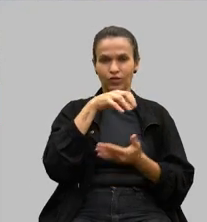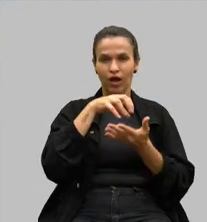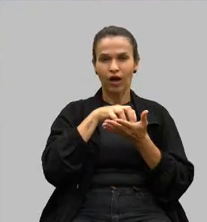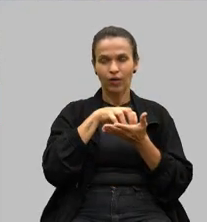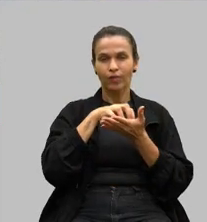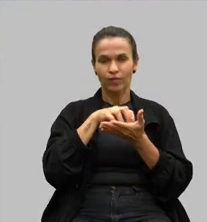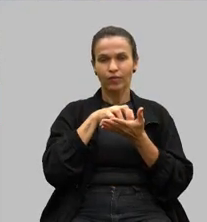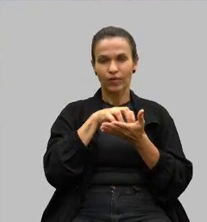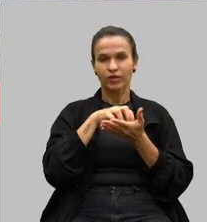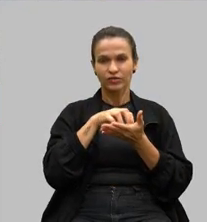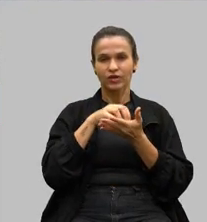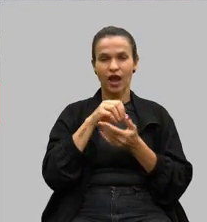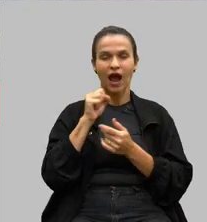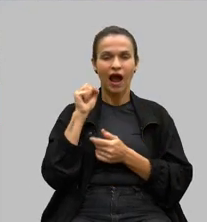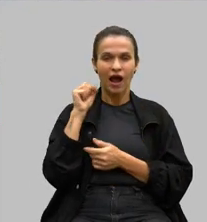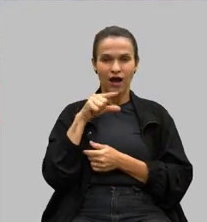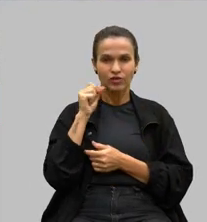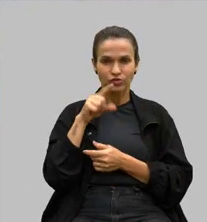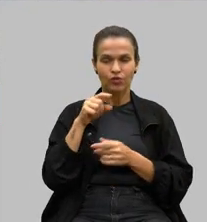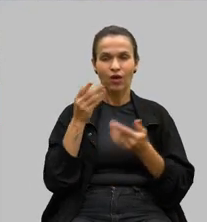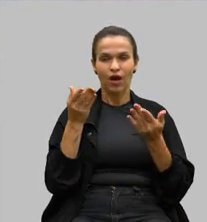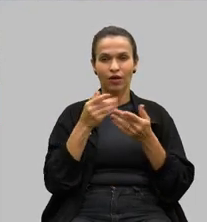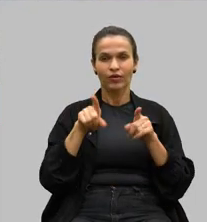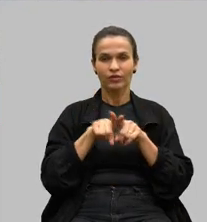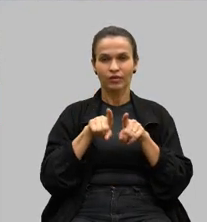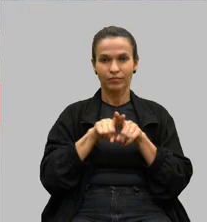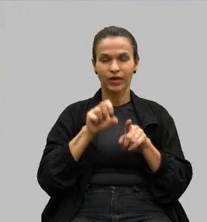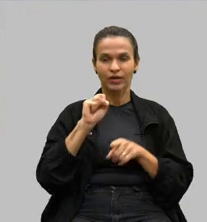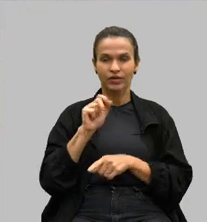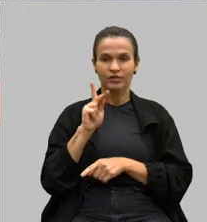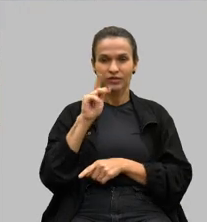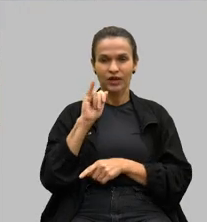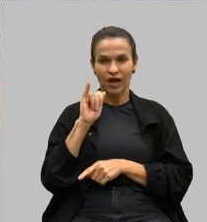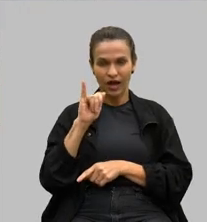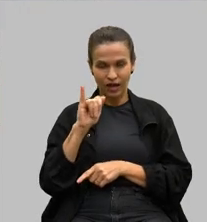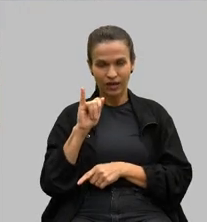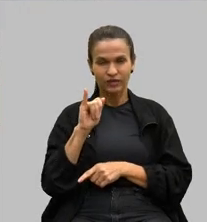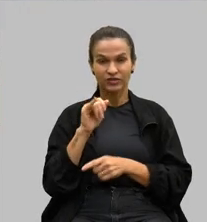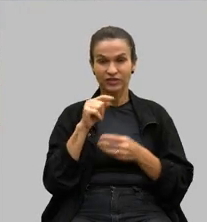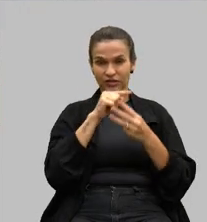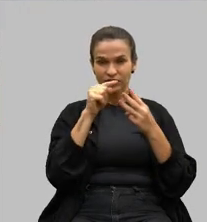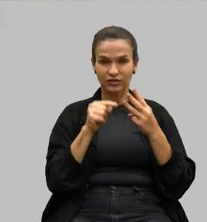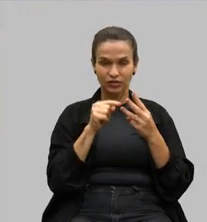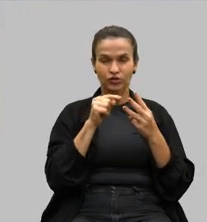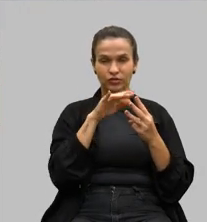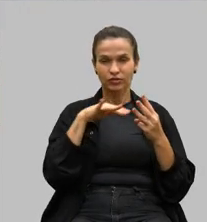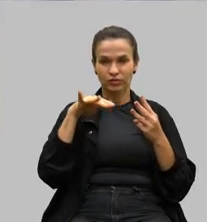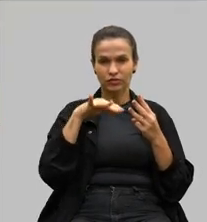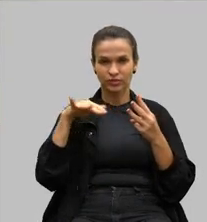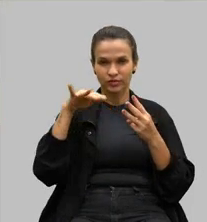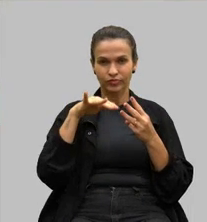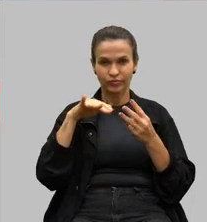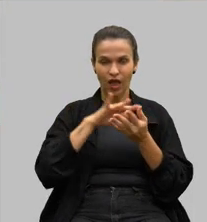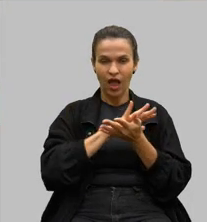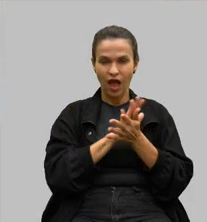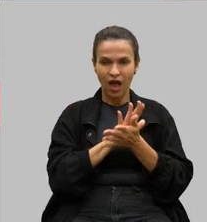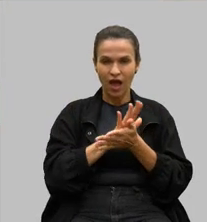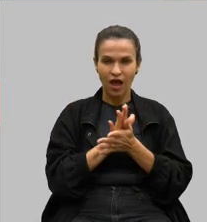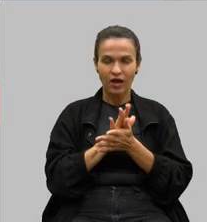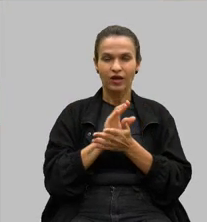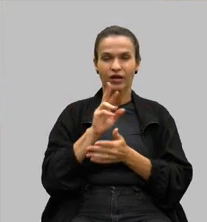veio a Sky também eh e três regionais interior de Minas Gerais Araxá Manhuaçu e Salinas